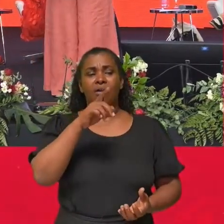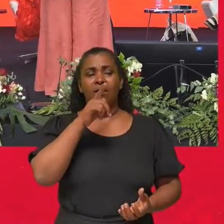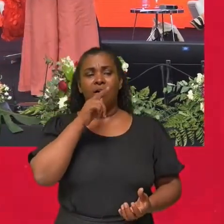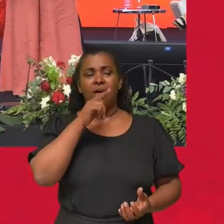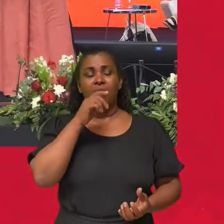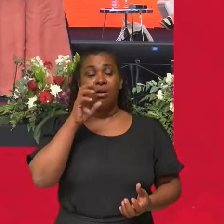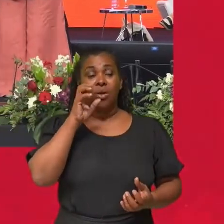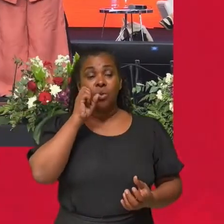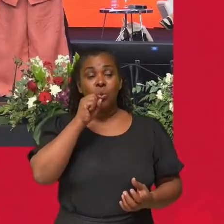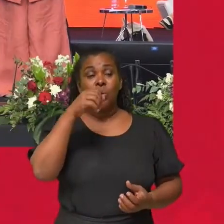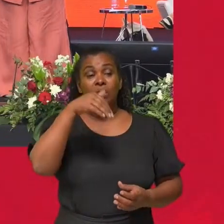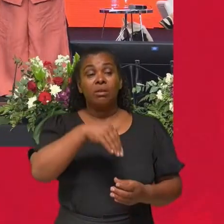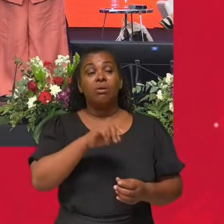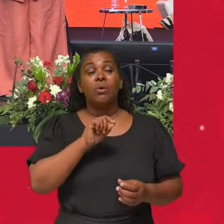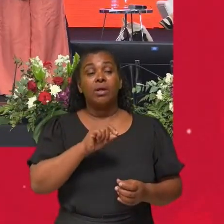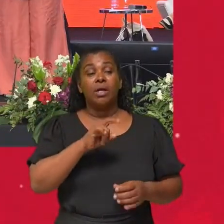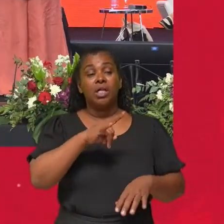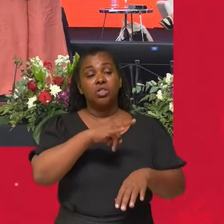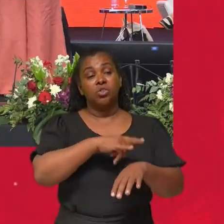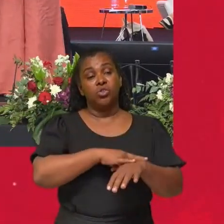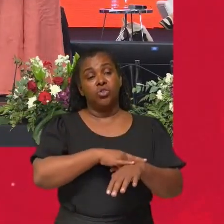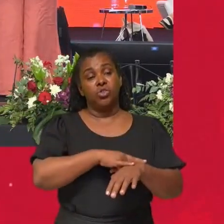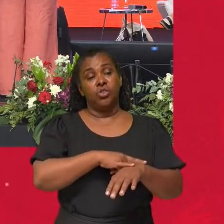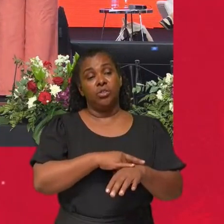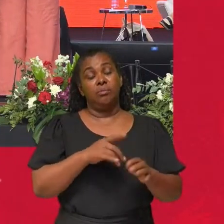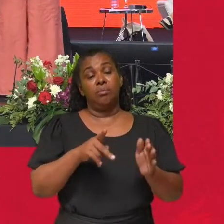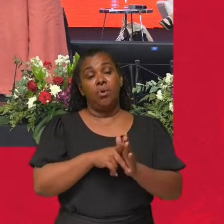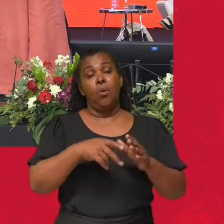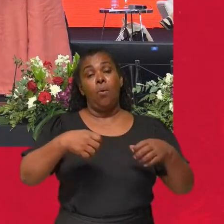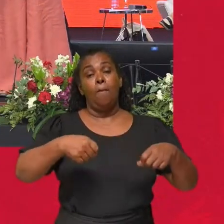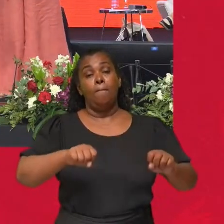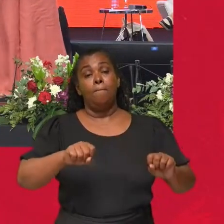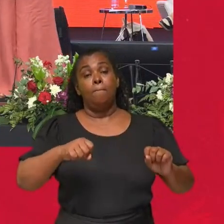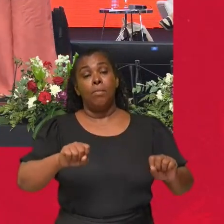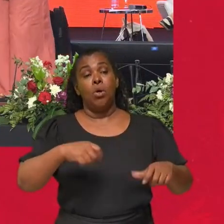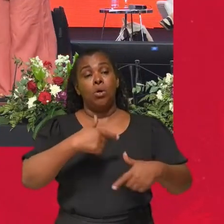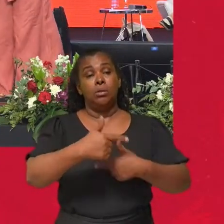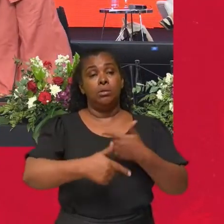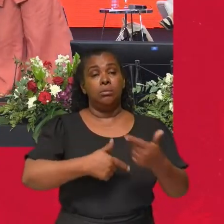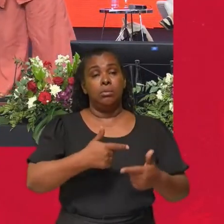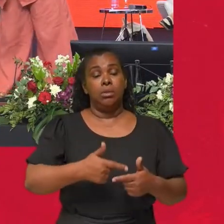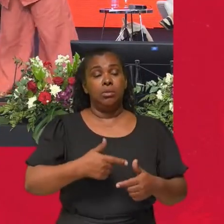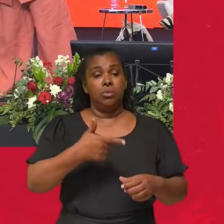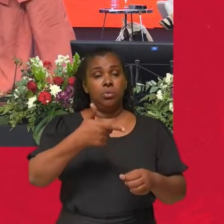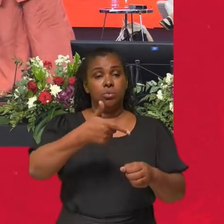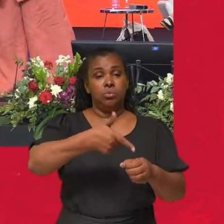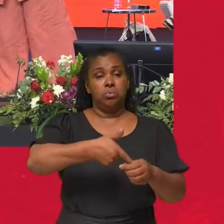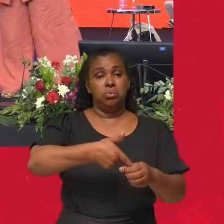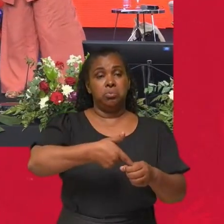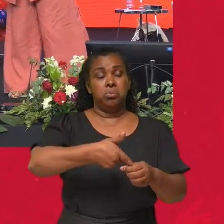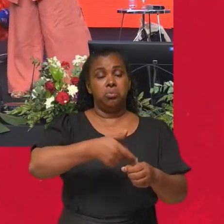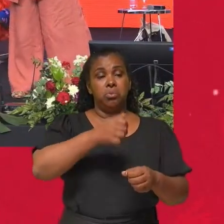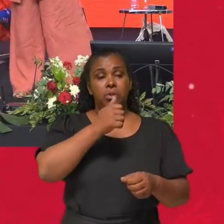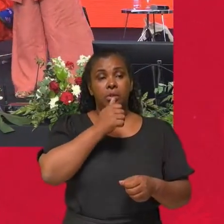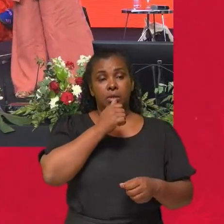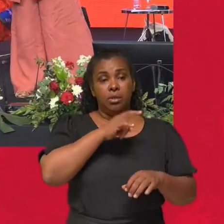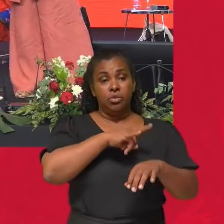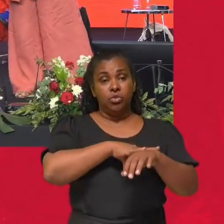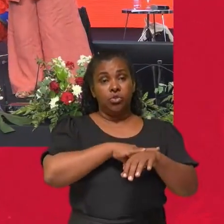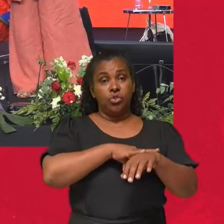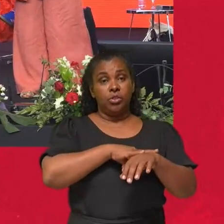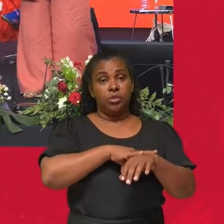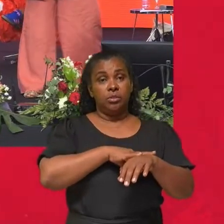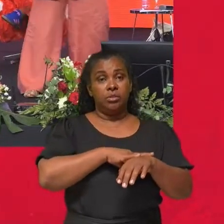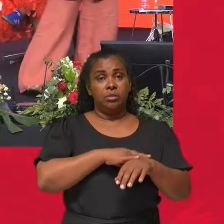mim foi chocante, muito mais chocante de todas aquelas discussões que falavam de autonomia dos trabalhadores. Comunicação